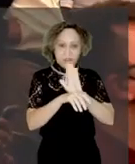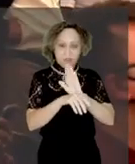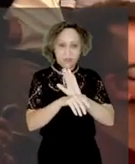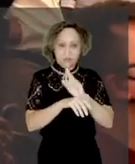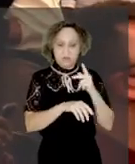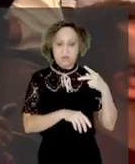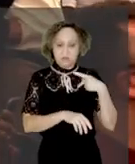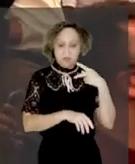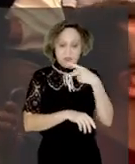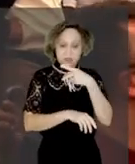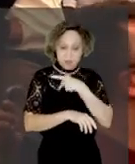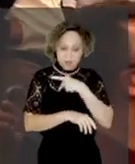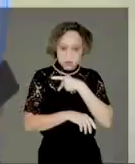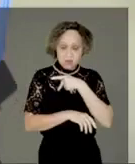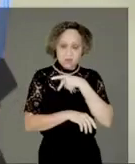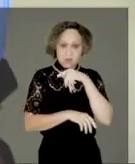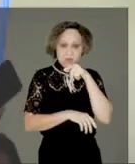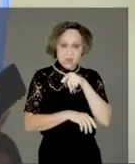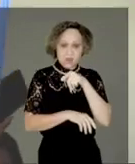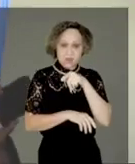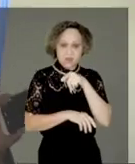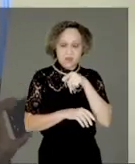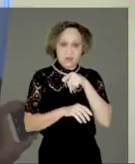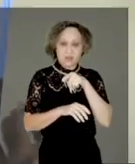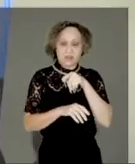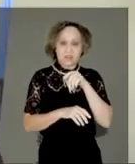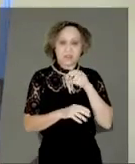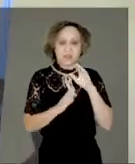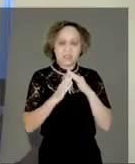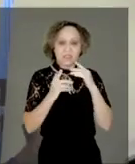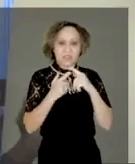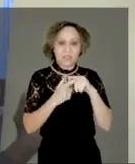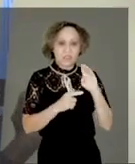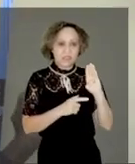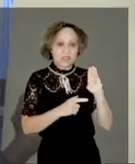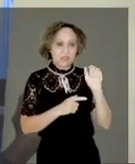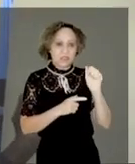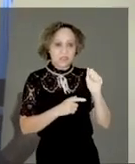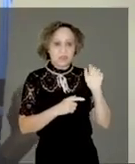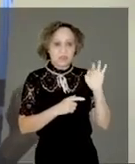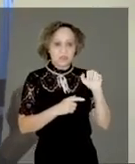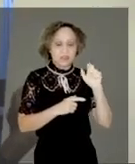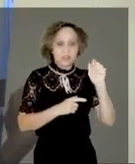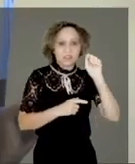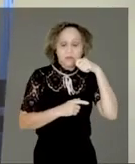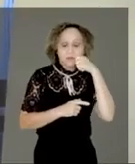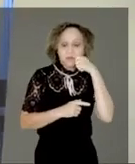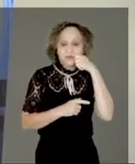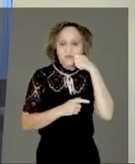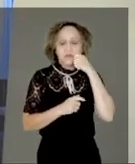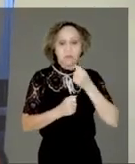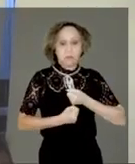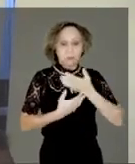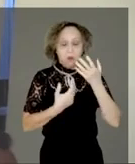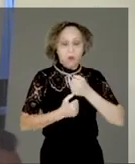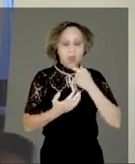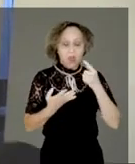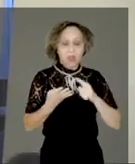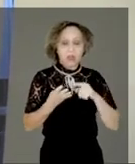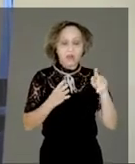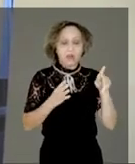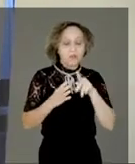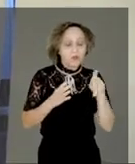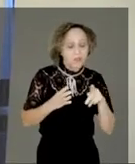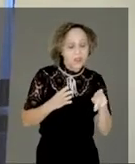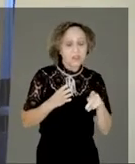humanos e também membro do Conselho Deliberativo do Instituto Vladimir Herzog. Quero convidar